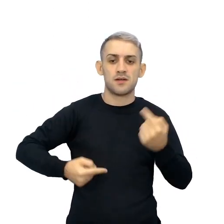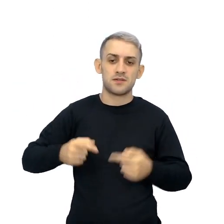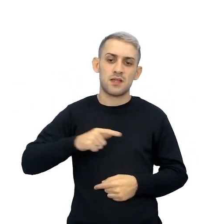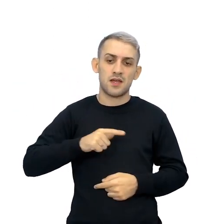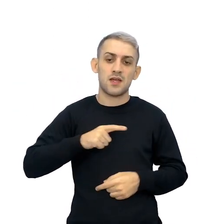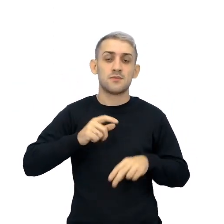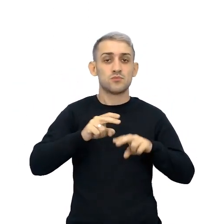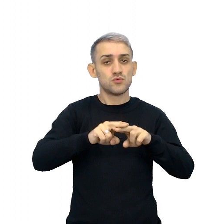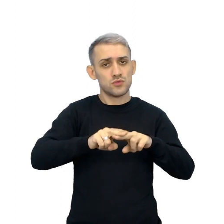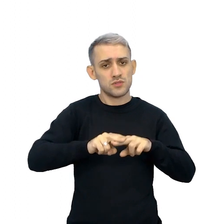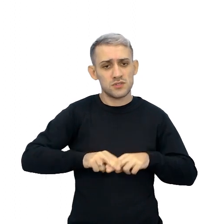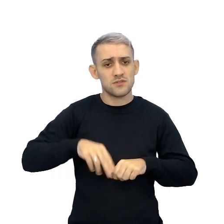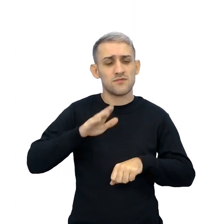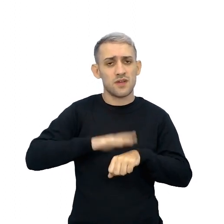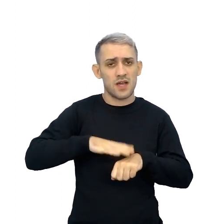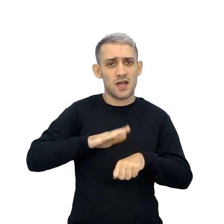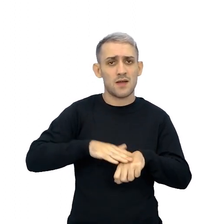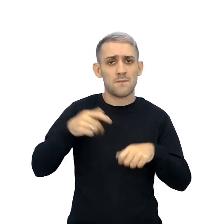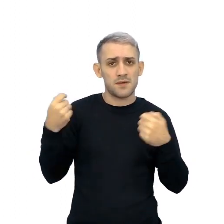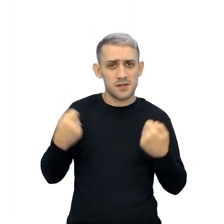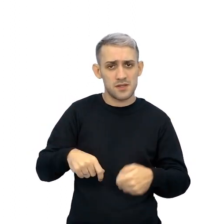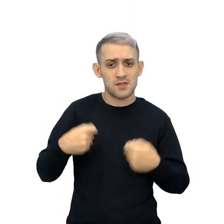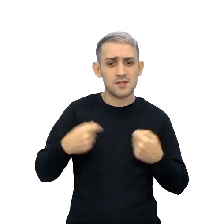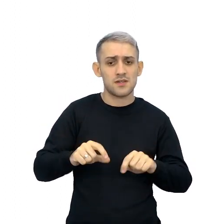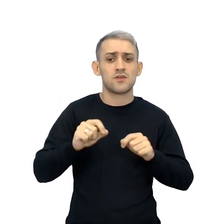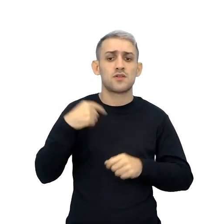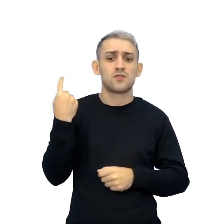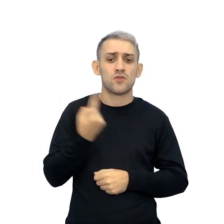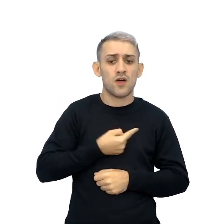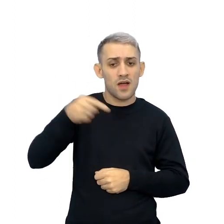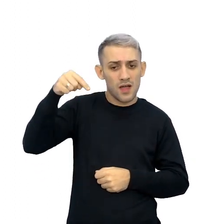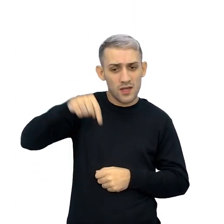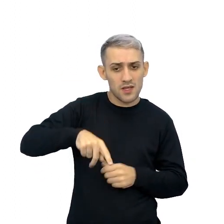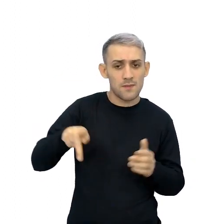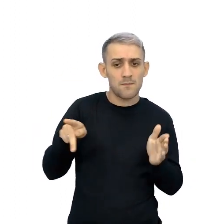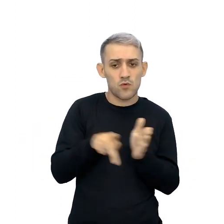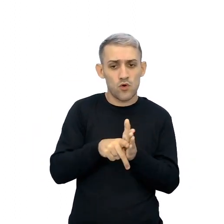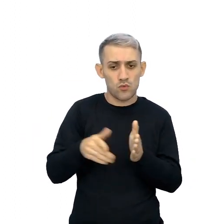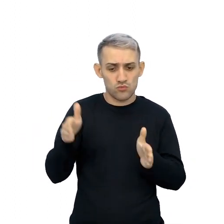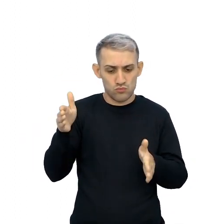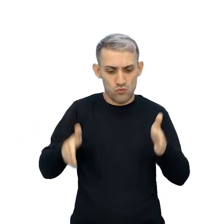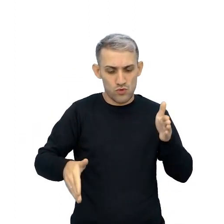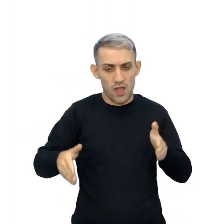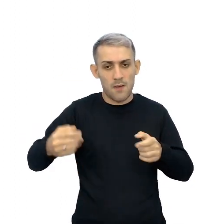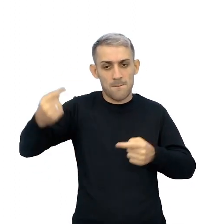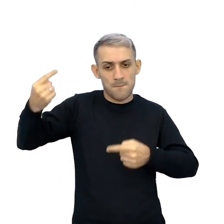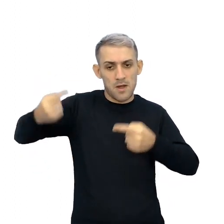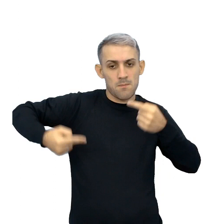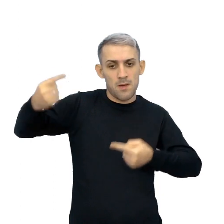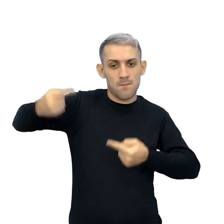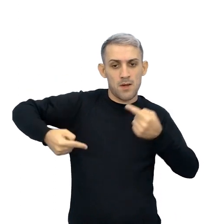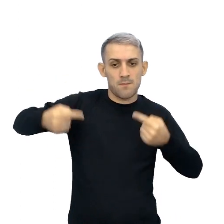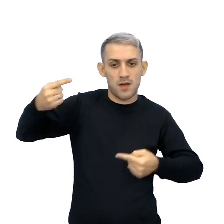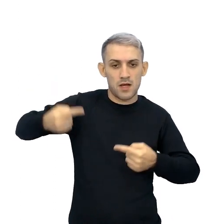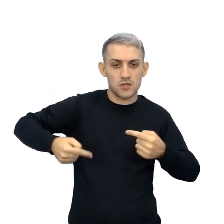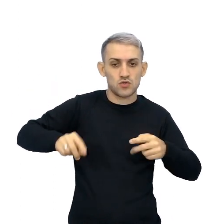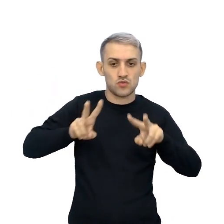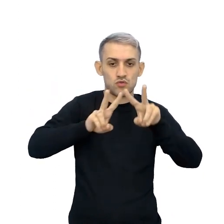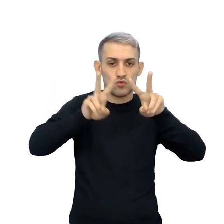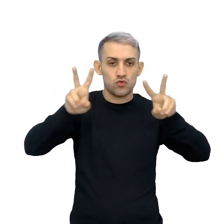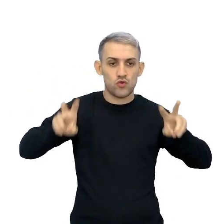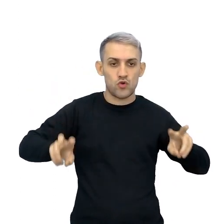isso faz-se necessário que a gente entre aqui nesse processo de discussão do